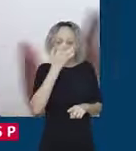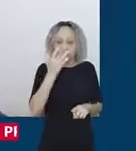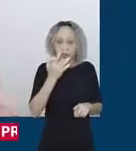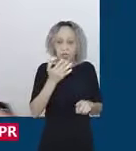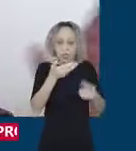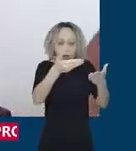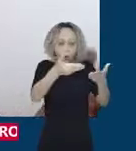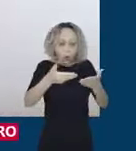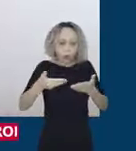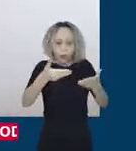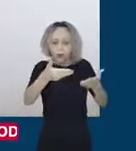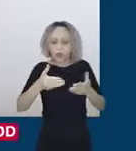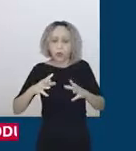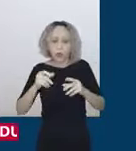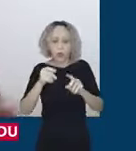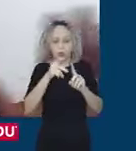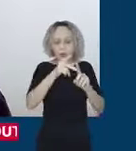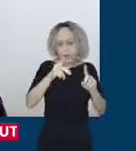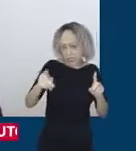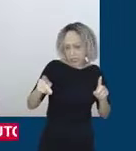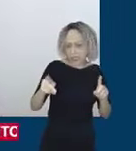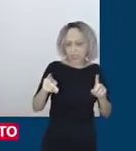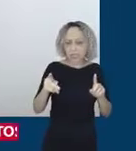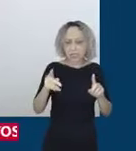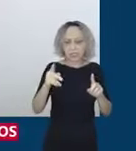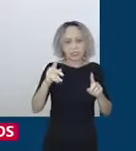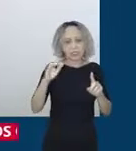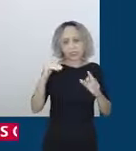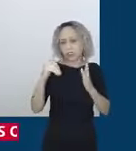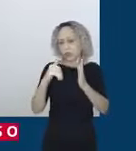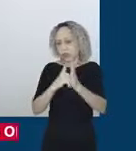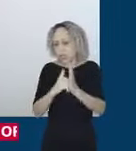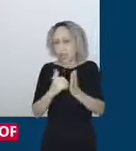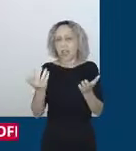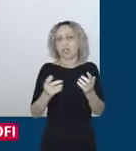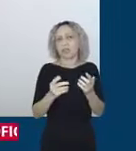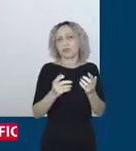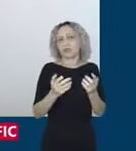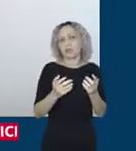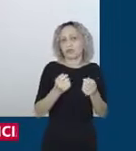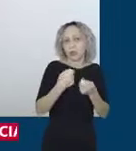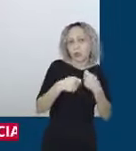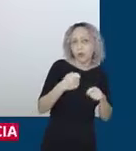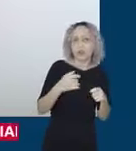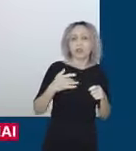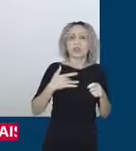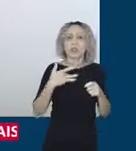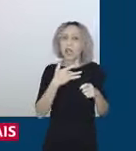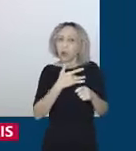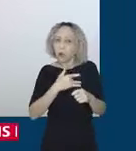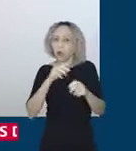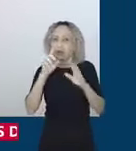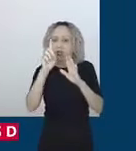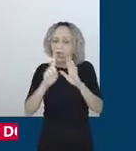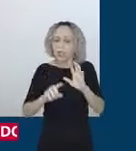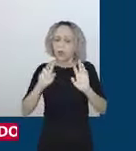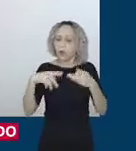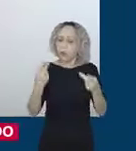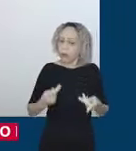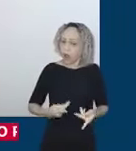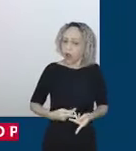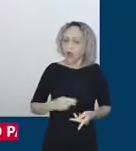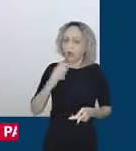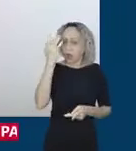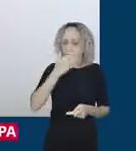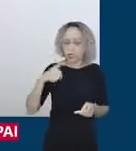presidentes, economia, saúde, enfim, ações sociais, direitos humanos. E ele nos falou muito do arcabouço